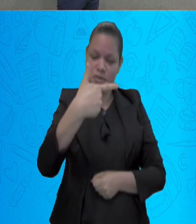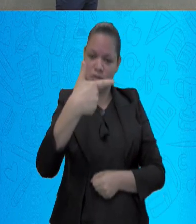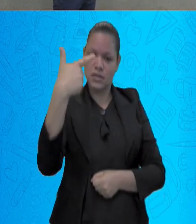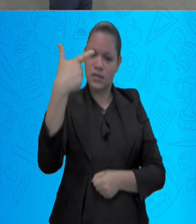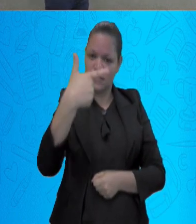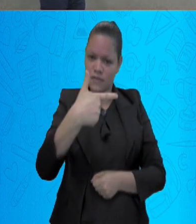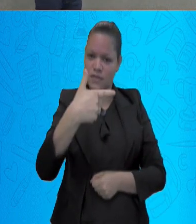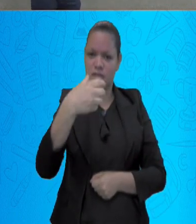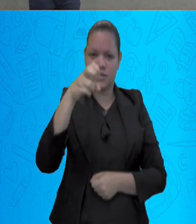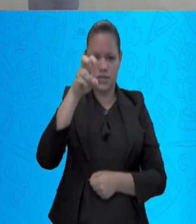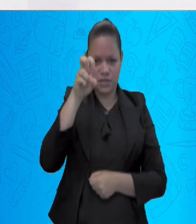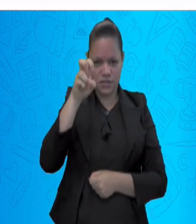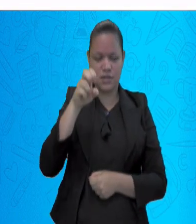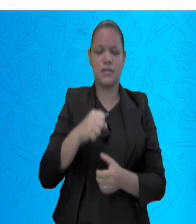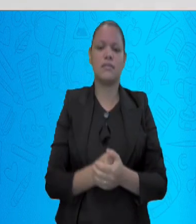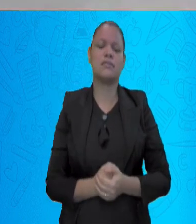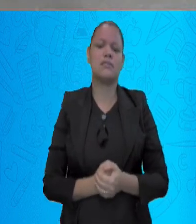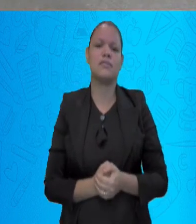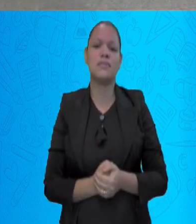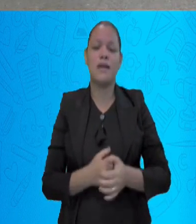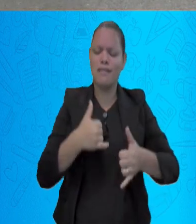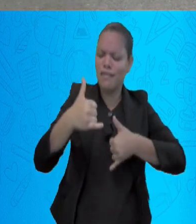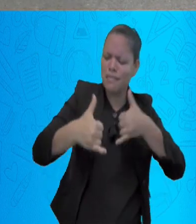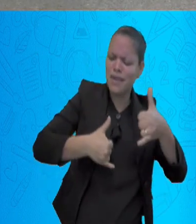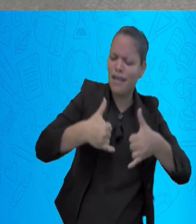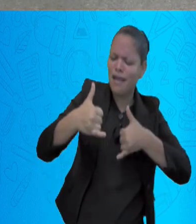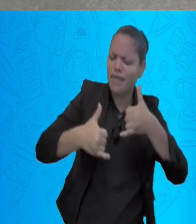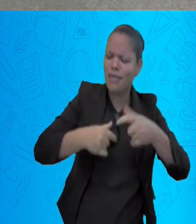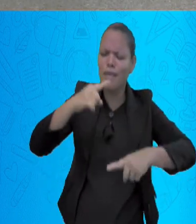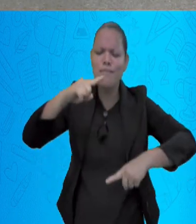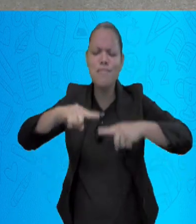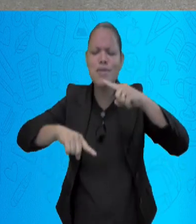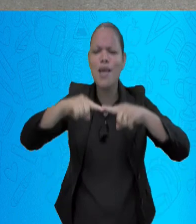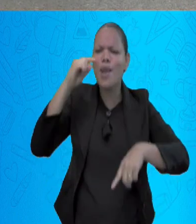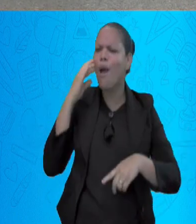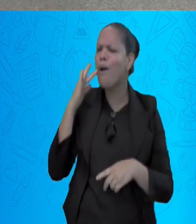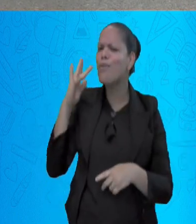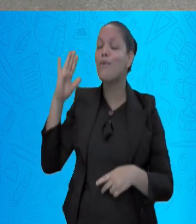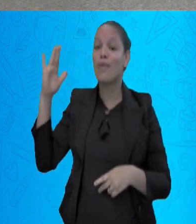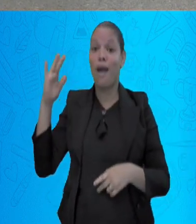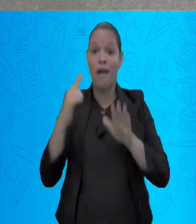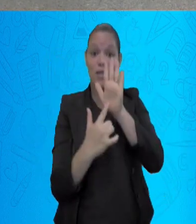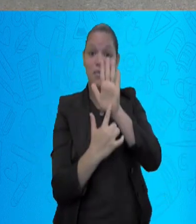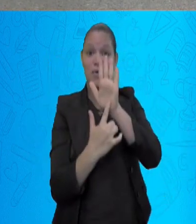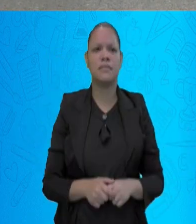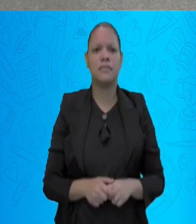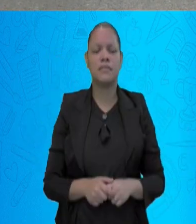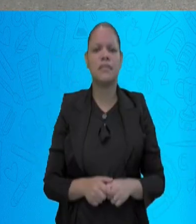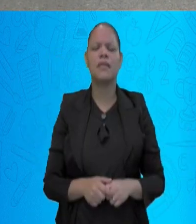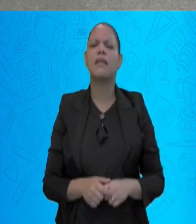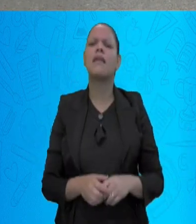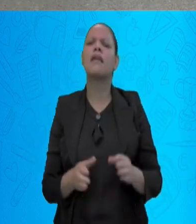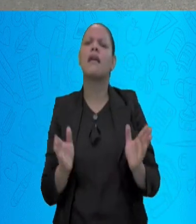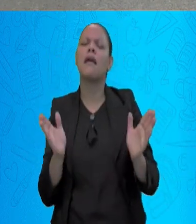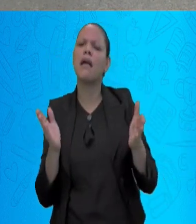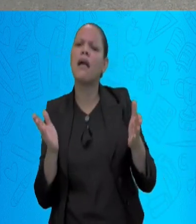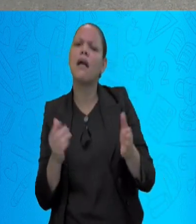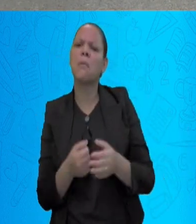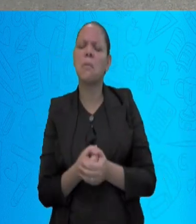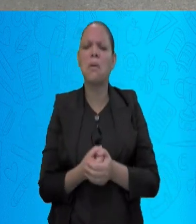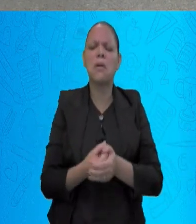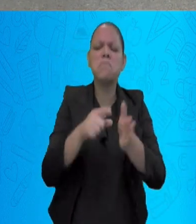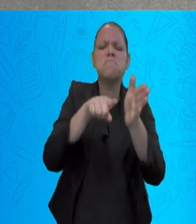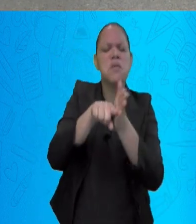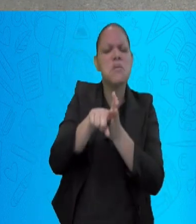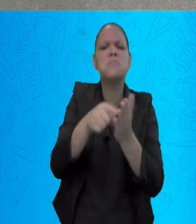3.225. Então, no jogo com o material dourado, representamos aqui a pontuação de cada um. E se eu fizesse para vocês uma